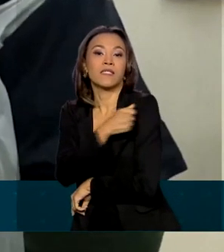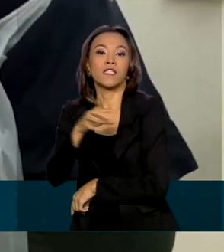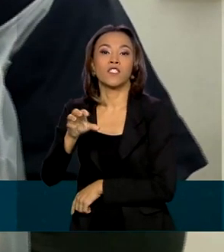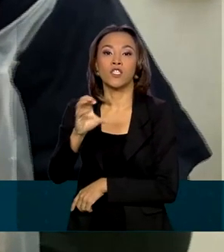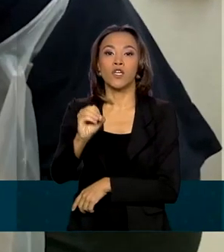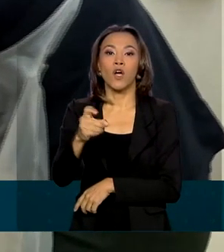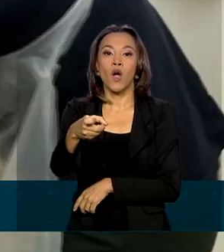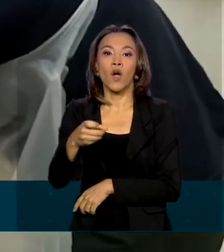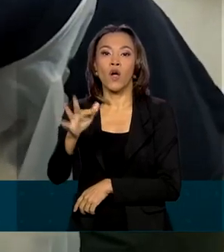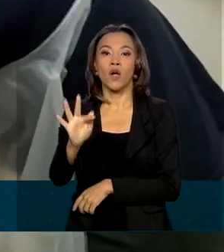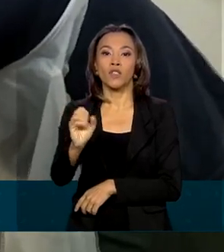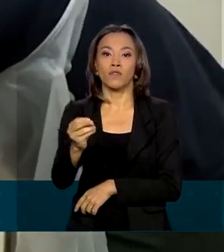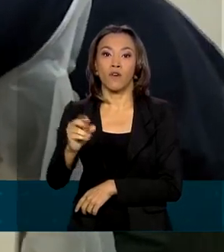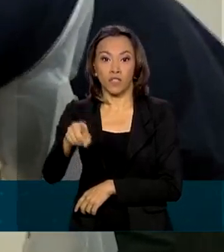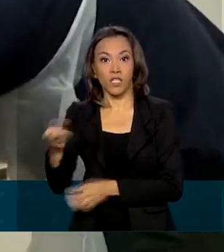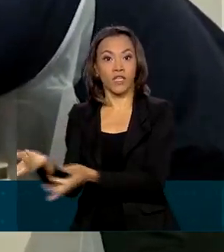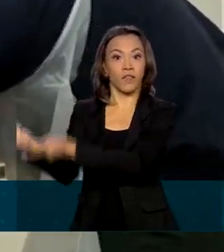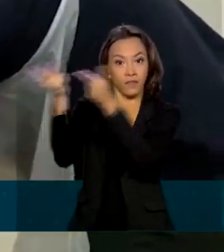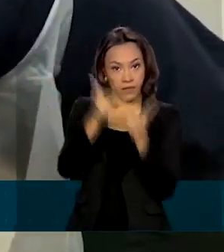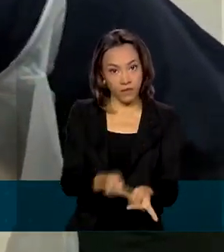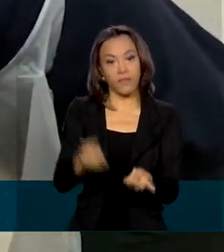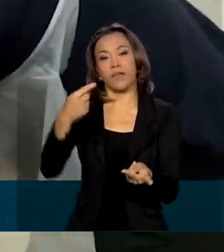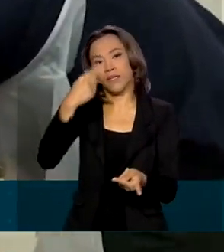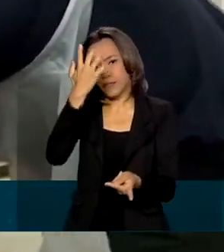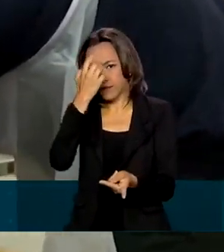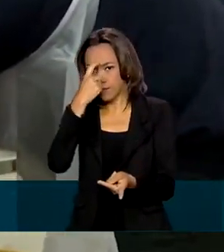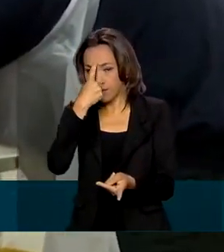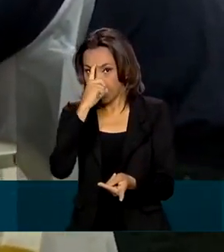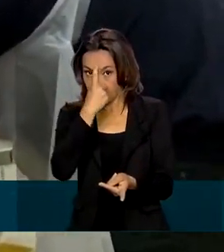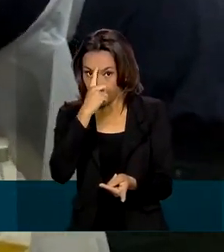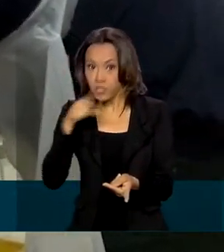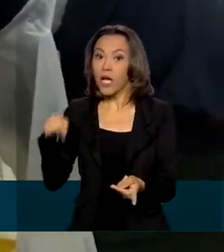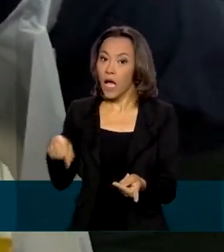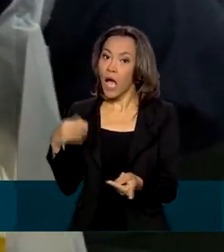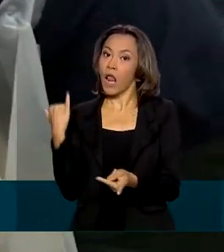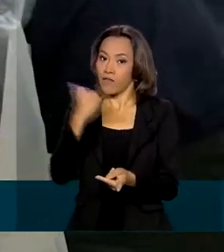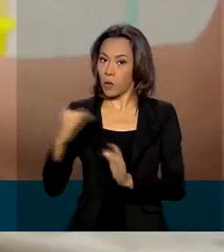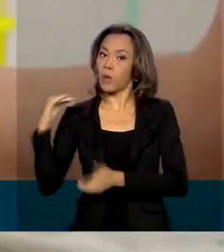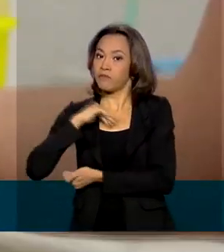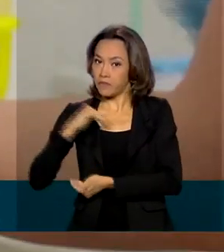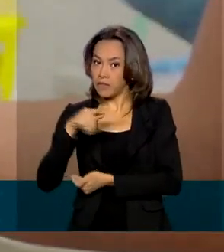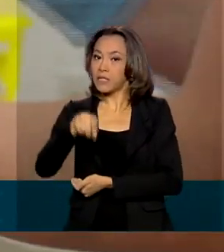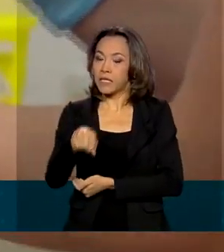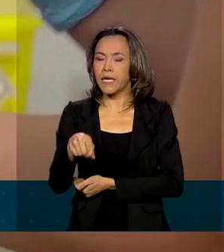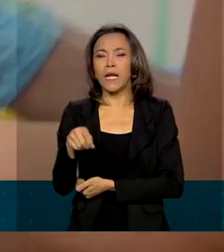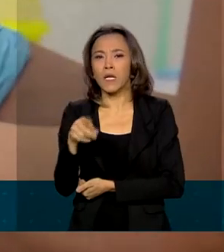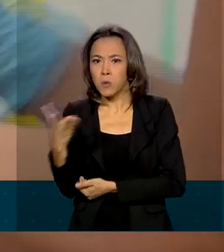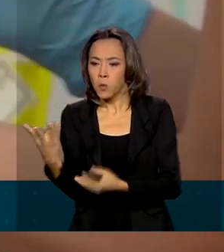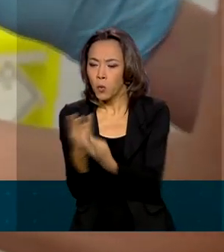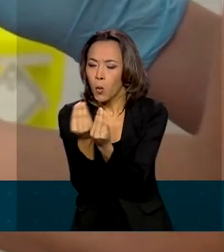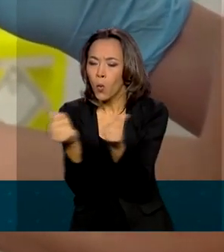ser importadas da Índia. A Anvisa confirmou que a eficácia dessa vacina é de